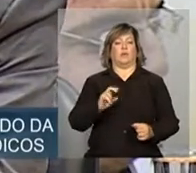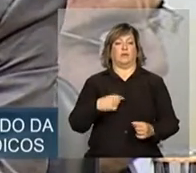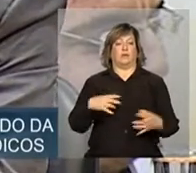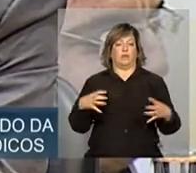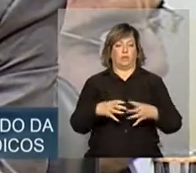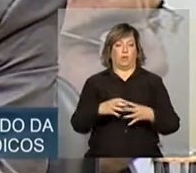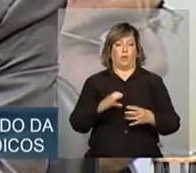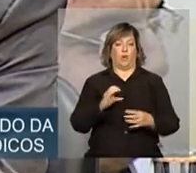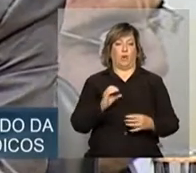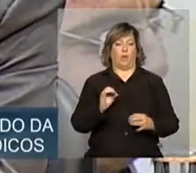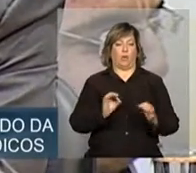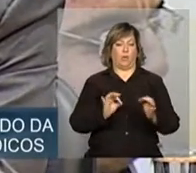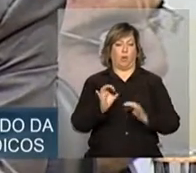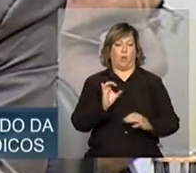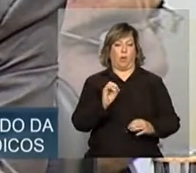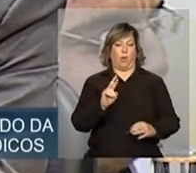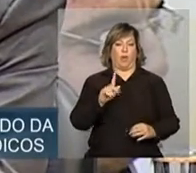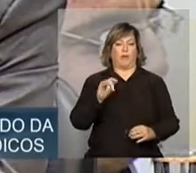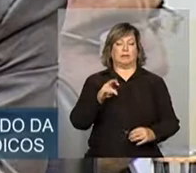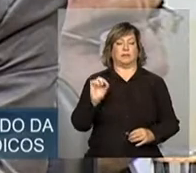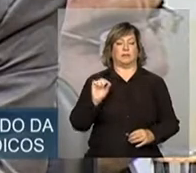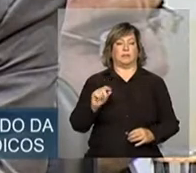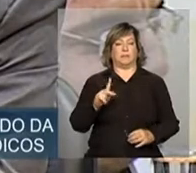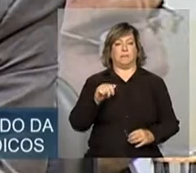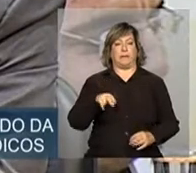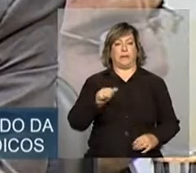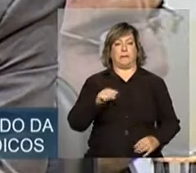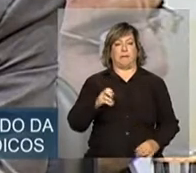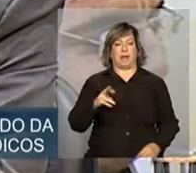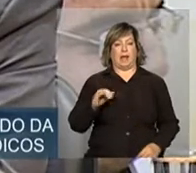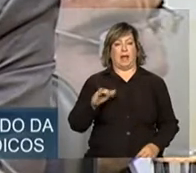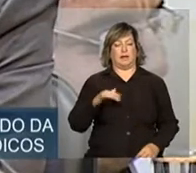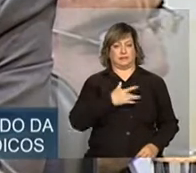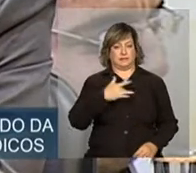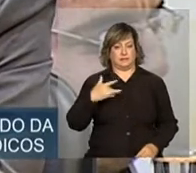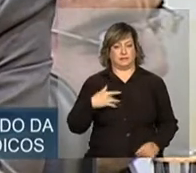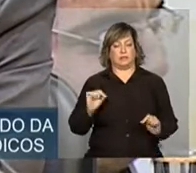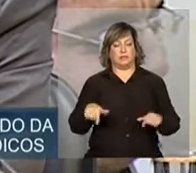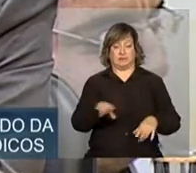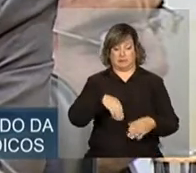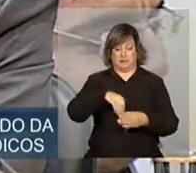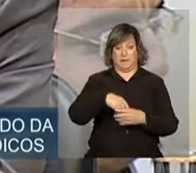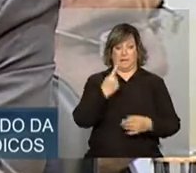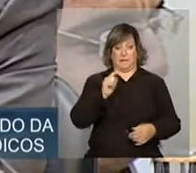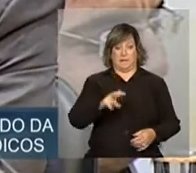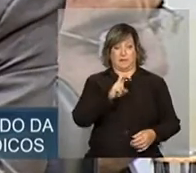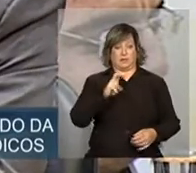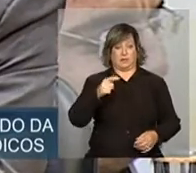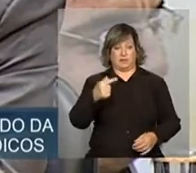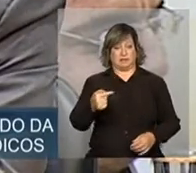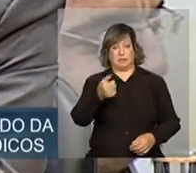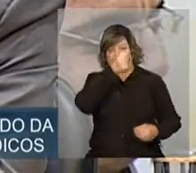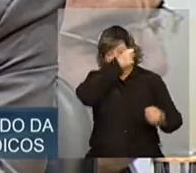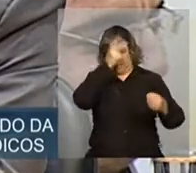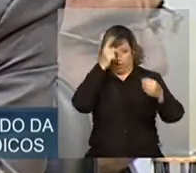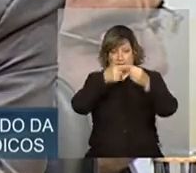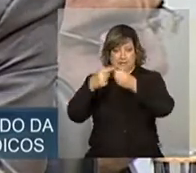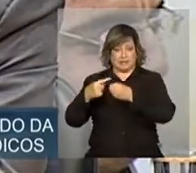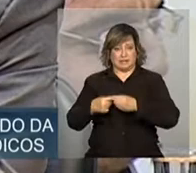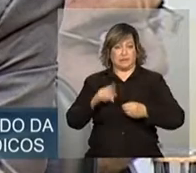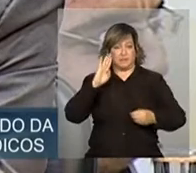uma um cardápio de municípios que tá dentro desses 1557 municípios prioritários para que